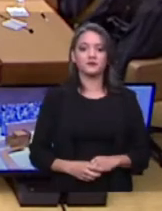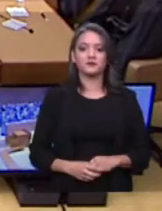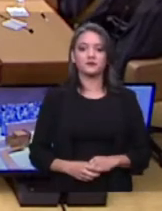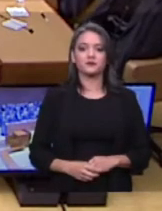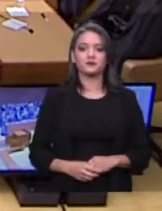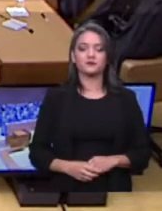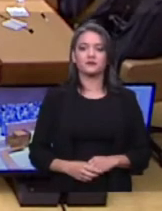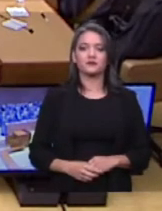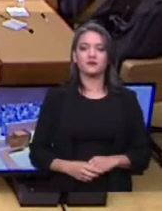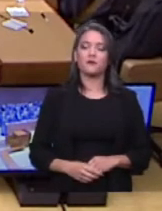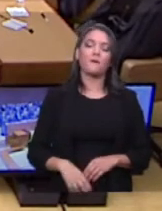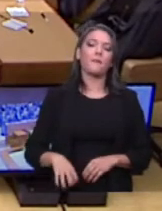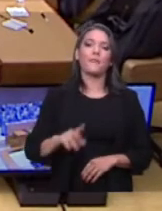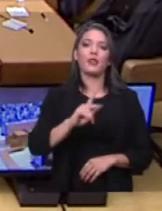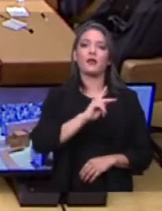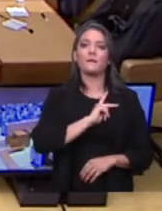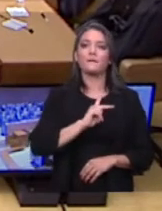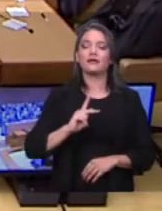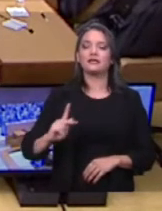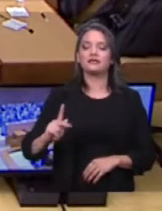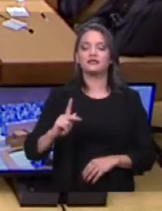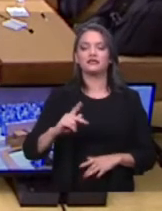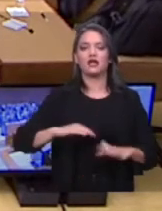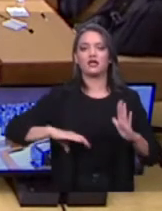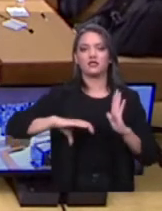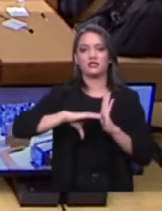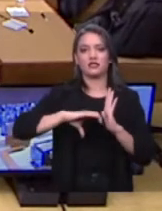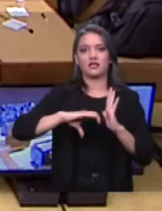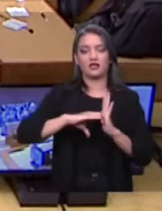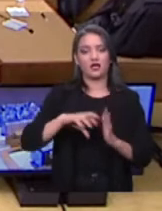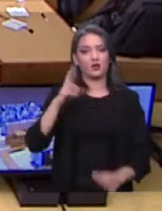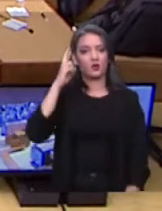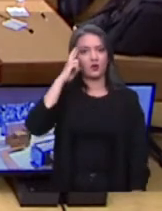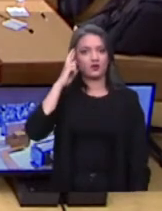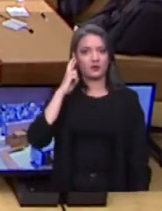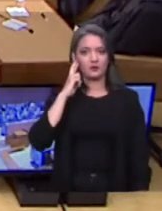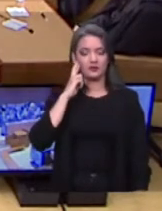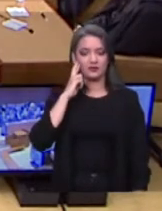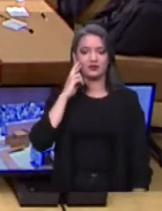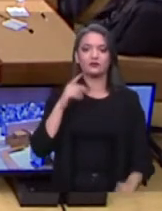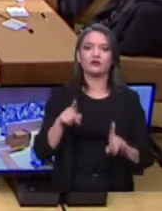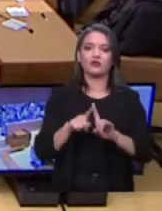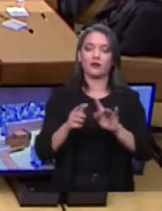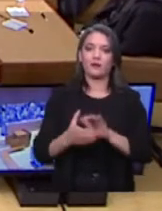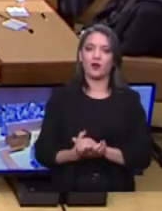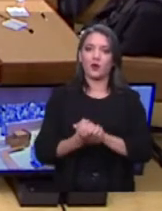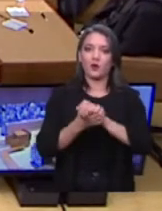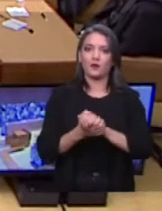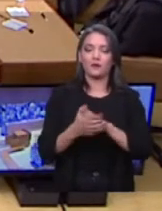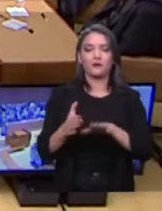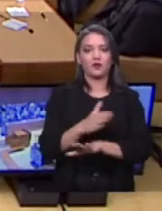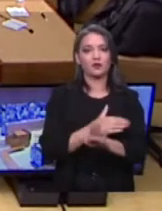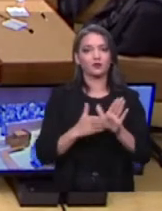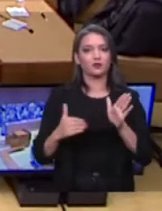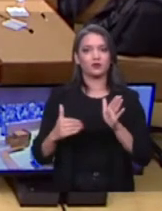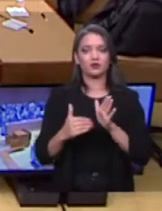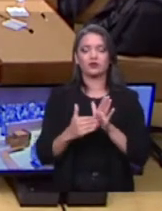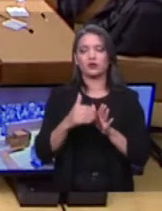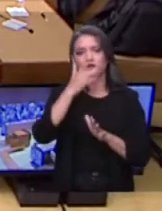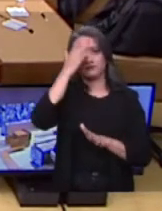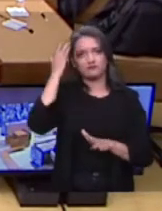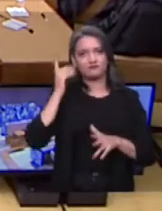presidente do senado federal Senador Rodrigo Pacheco na pessoa de quem cumprimento os membros do Poder